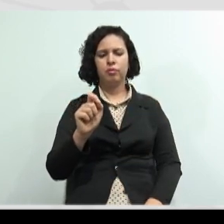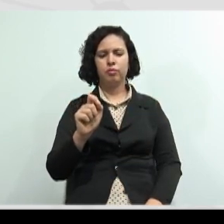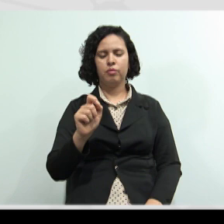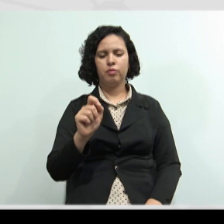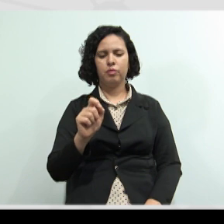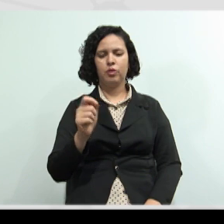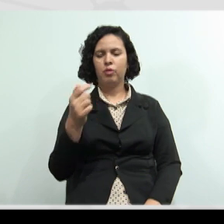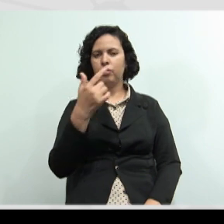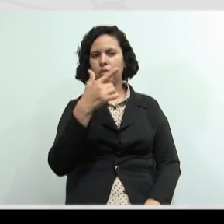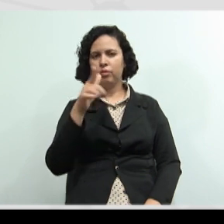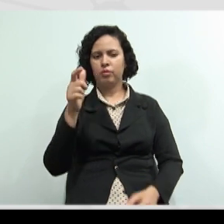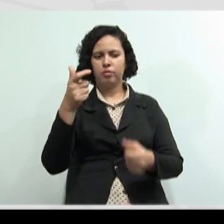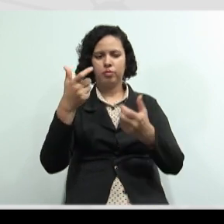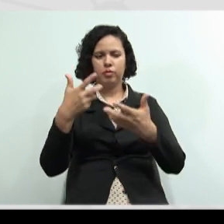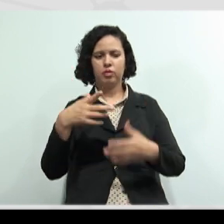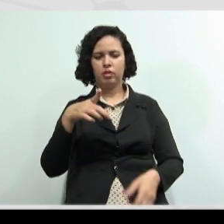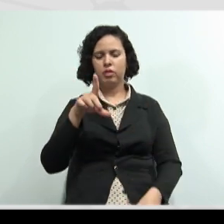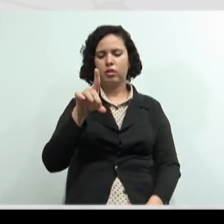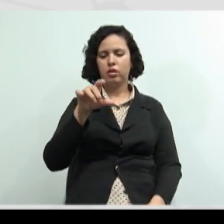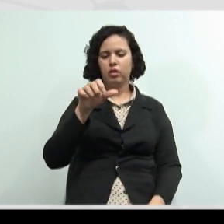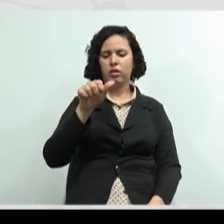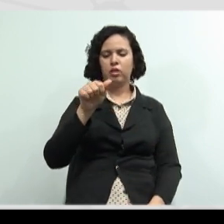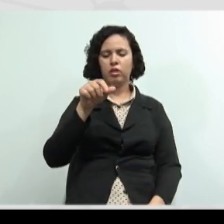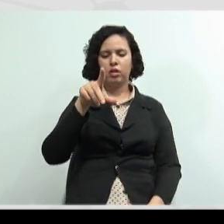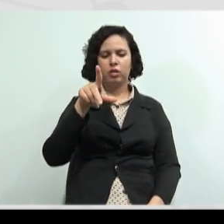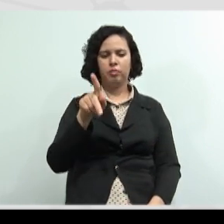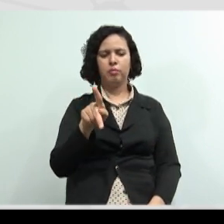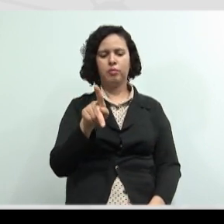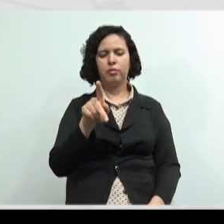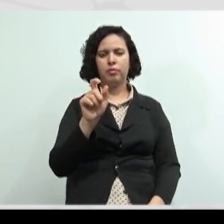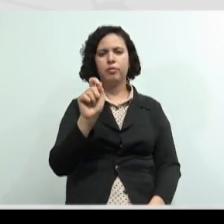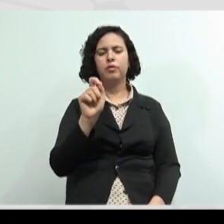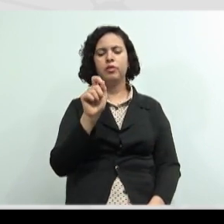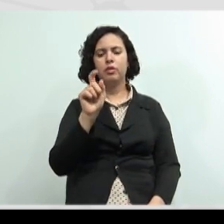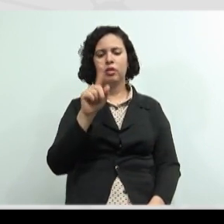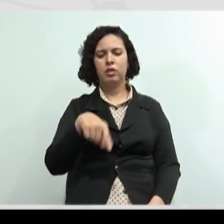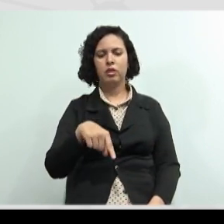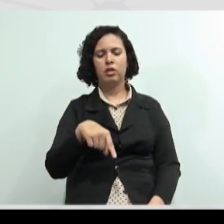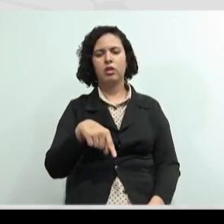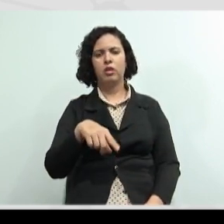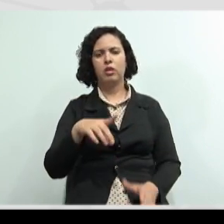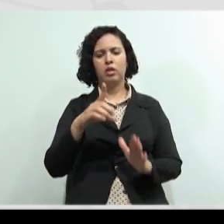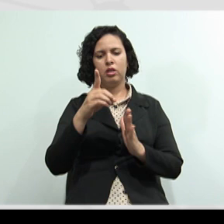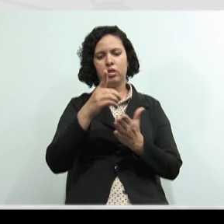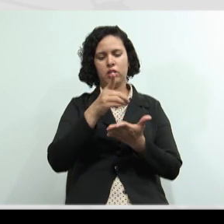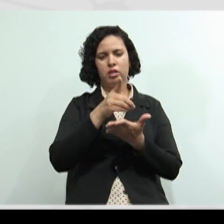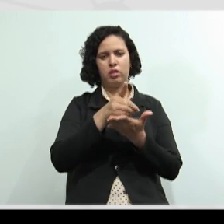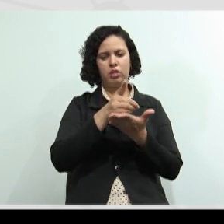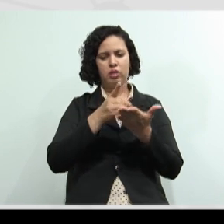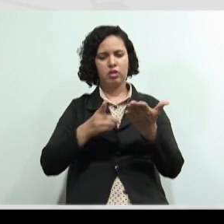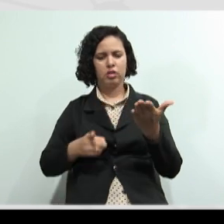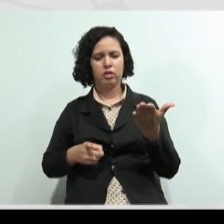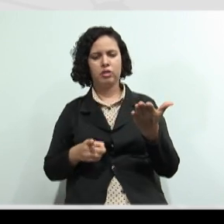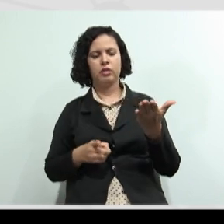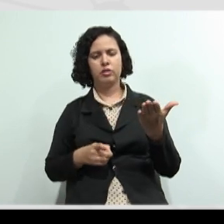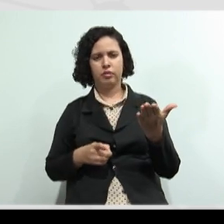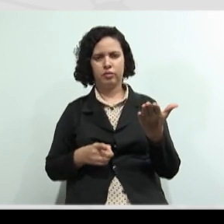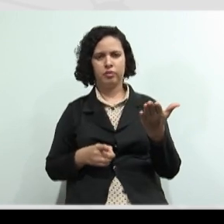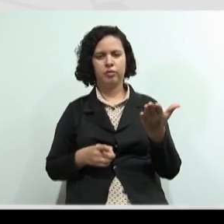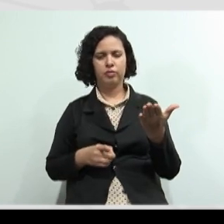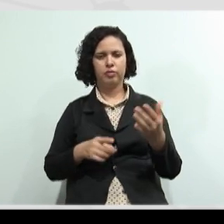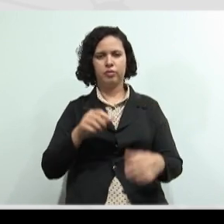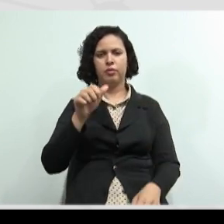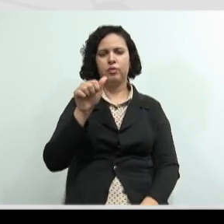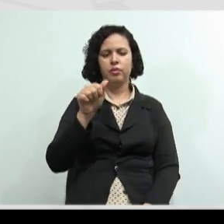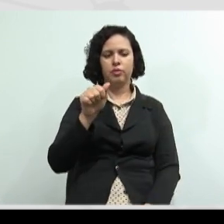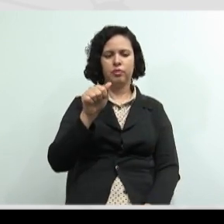UDAP. O UDAP é a Declaração de Aptidão ao PRONAF. Essa declaração,